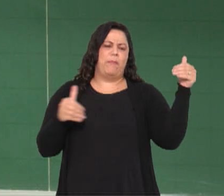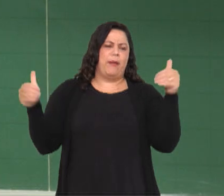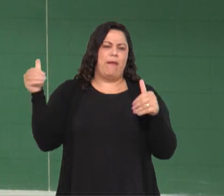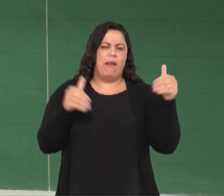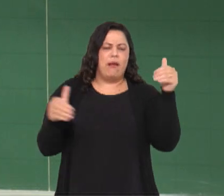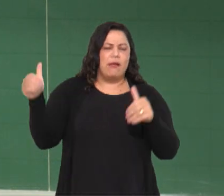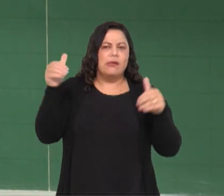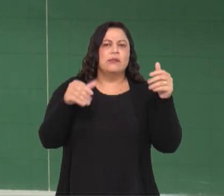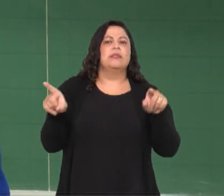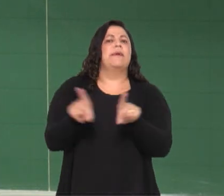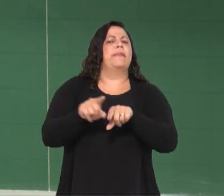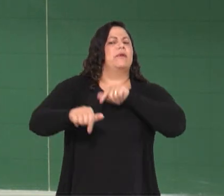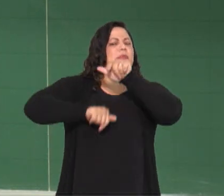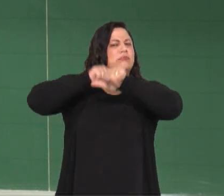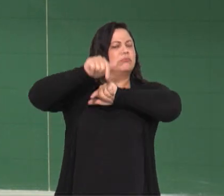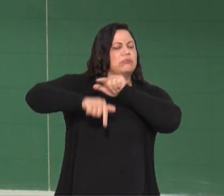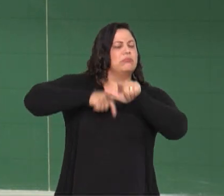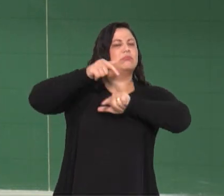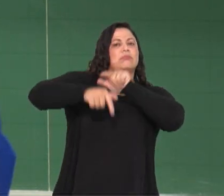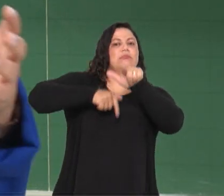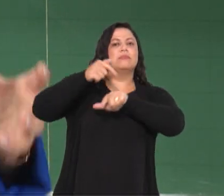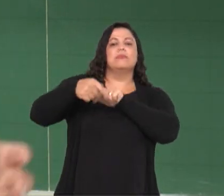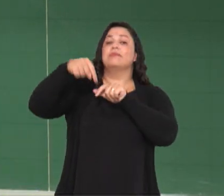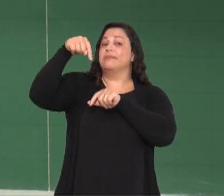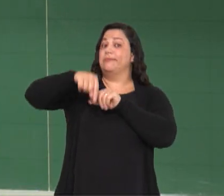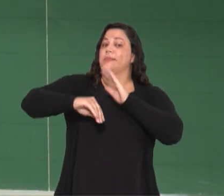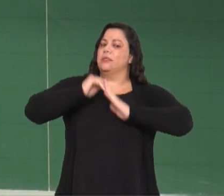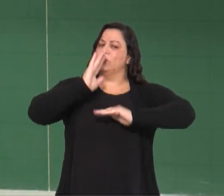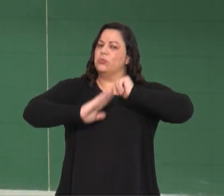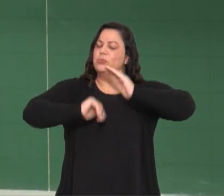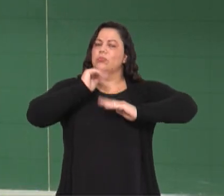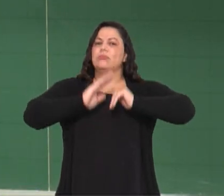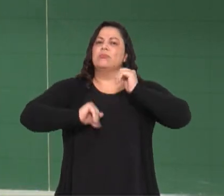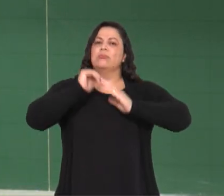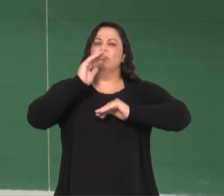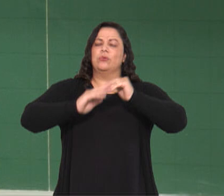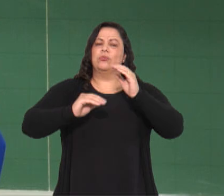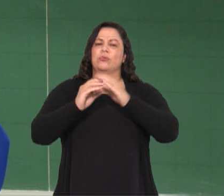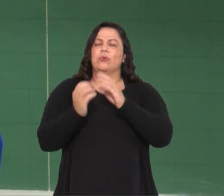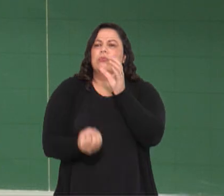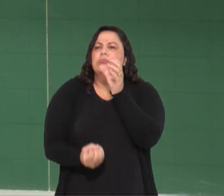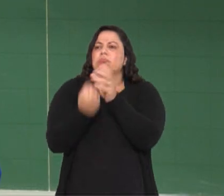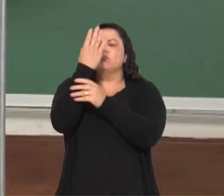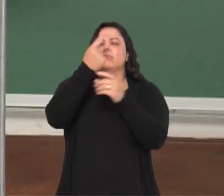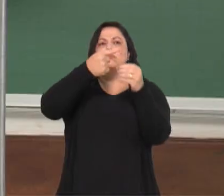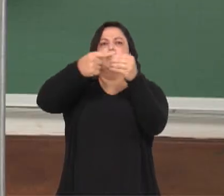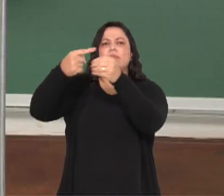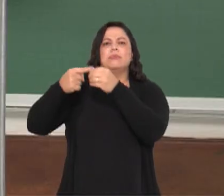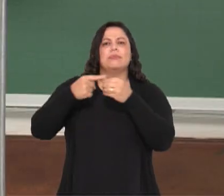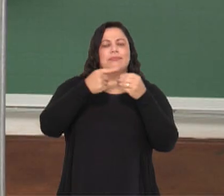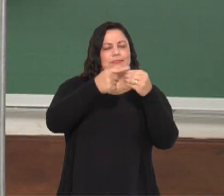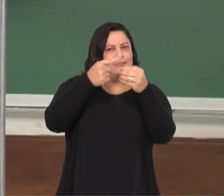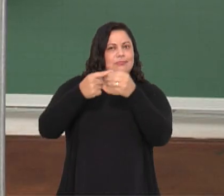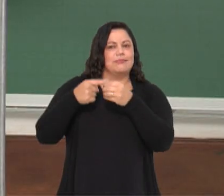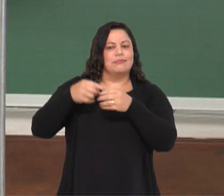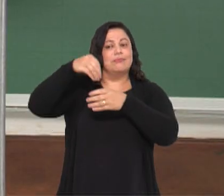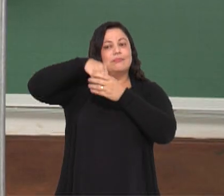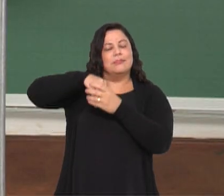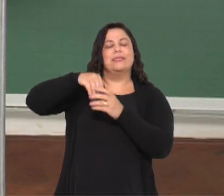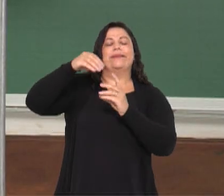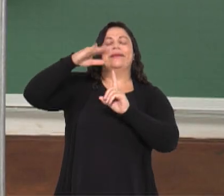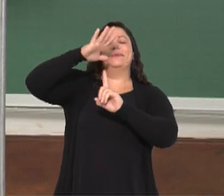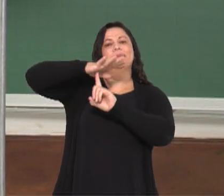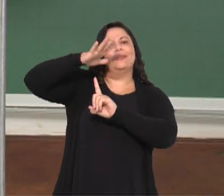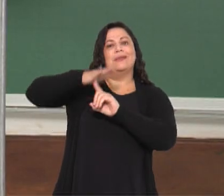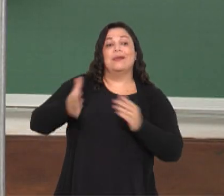aí para a atividade de trabalhar, né, e construir as suas vilas, cidades aqui dentro do Paraná.